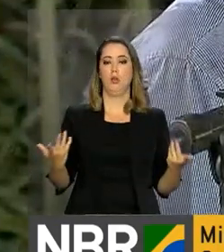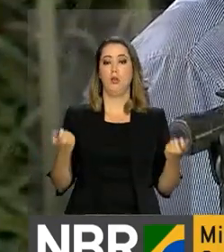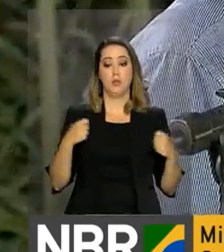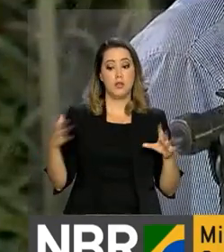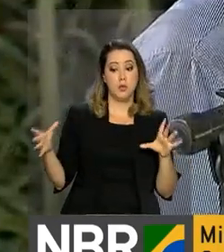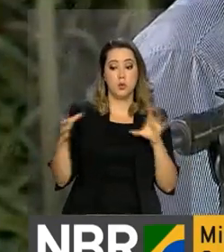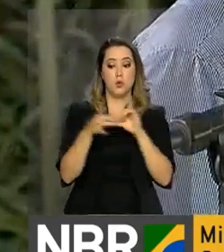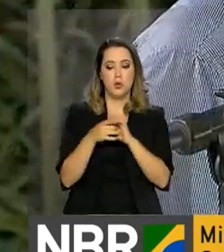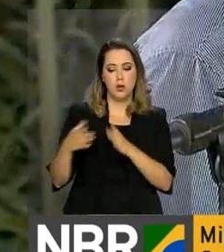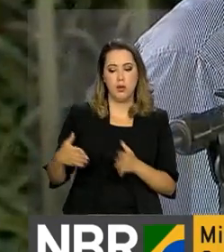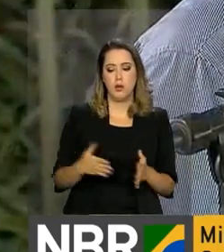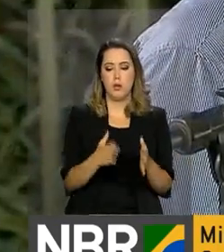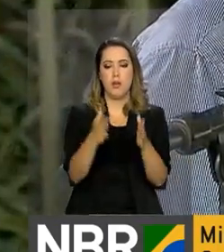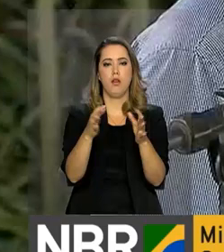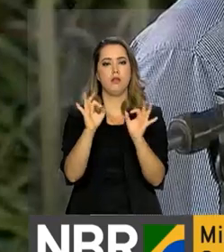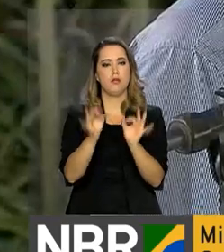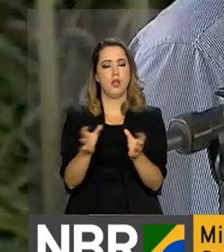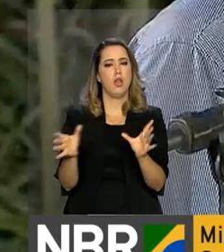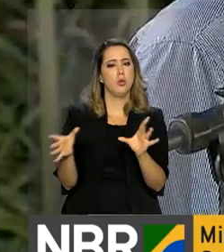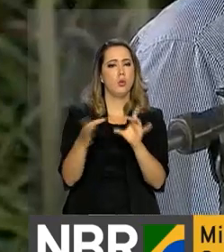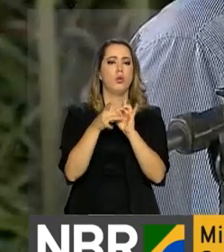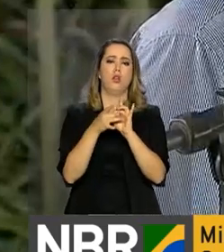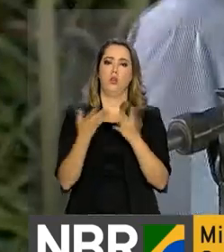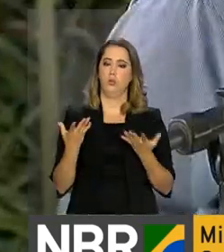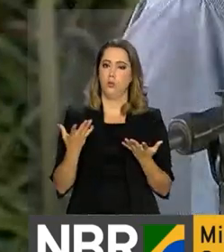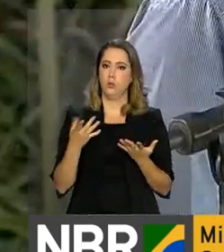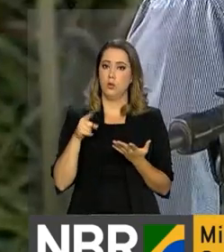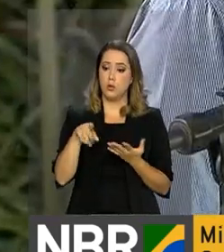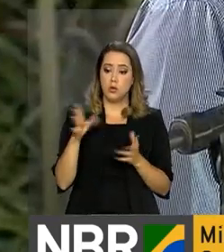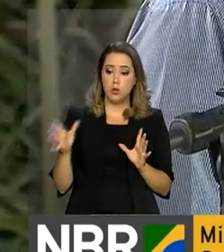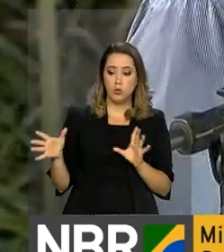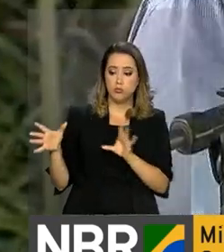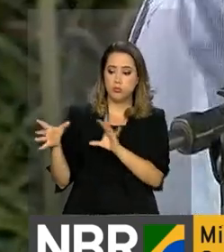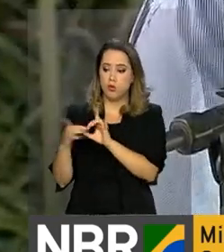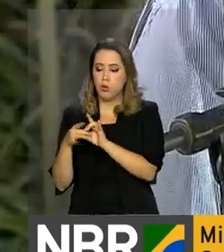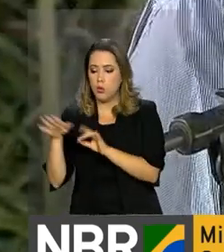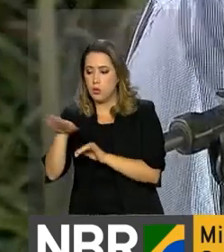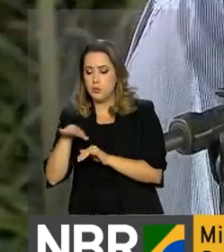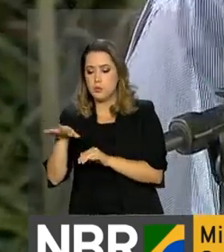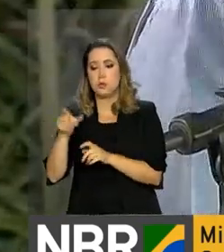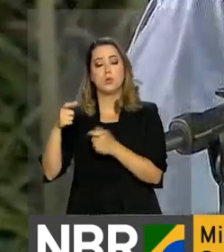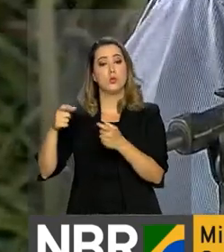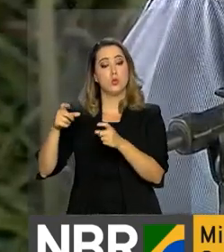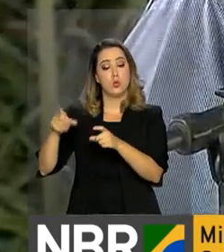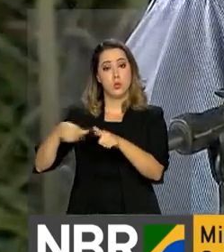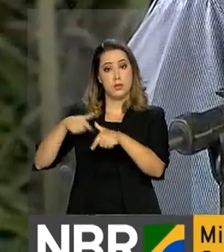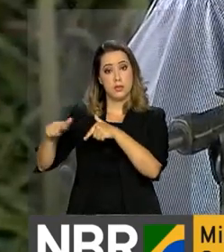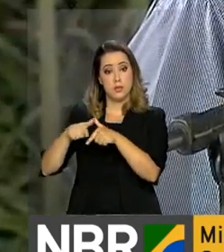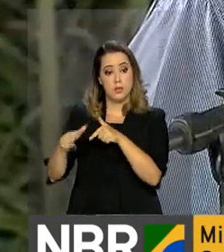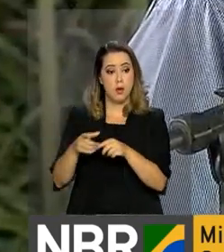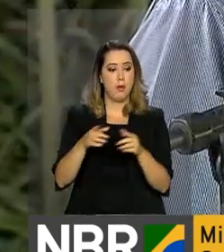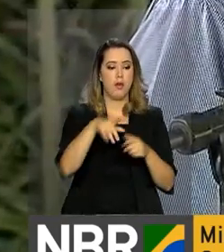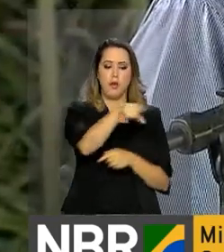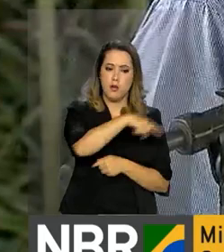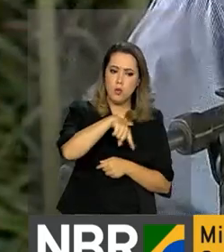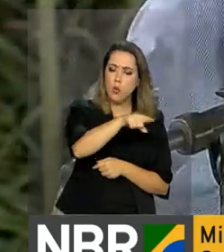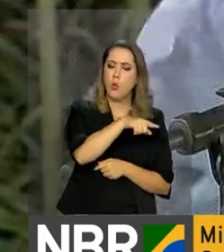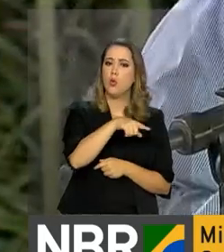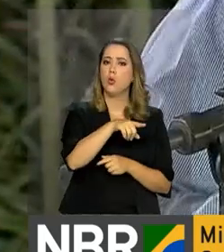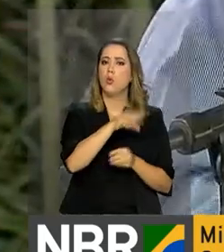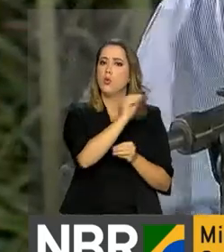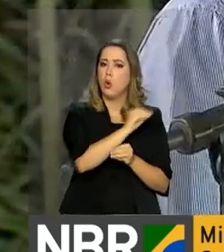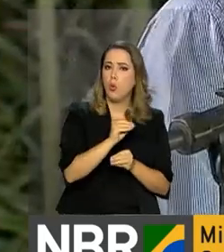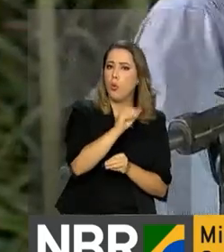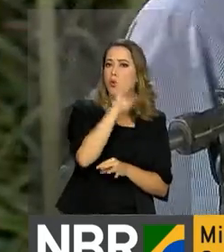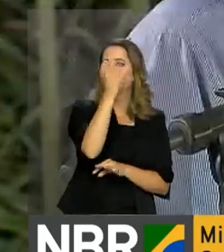caminhar por essa trilha e, portanto, juntar aqueles que são produtores com aqueles que preservam o meio ambiente. E